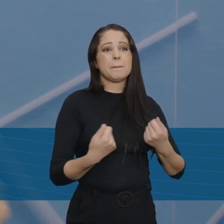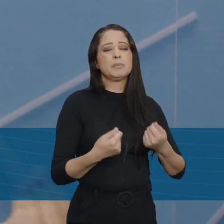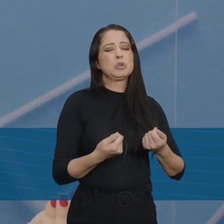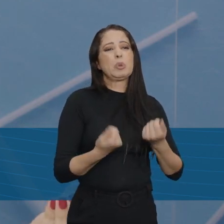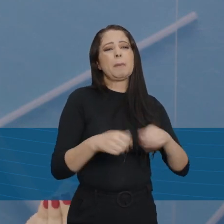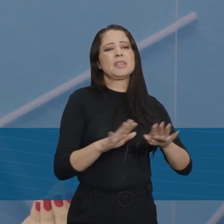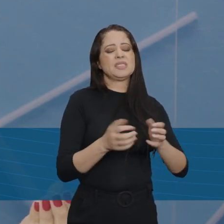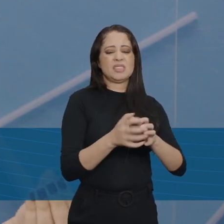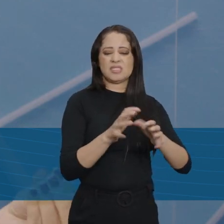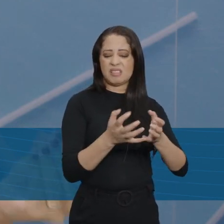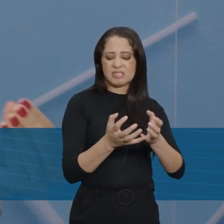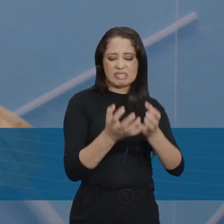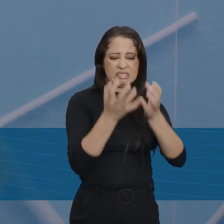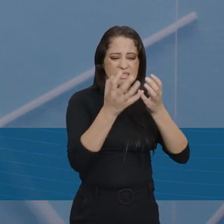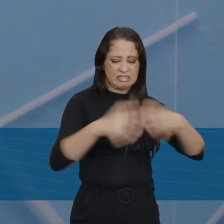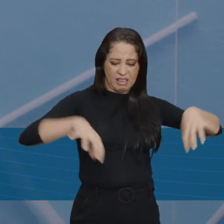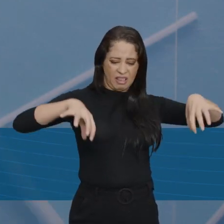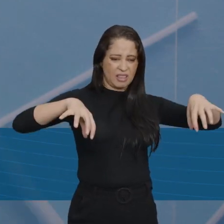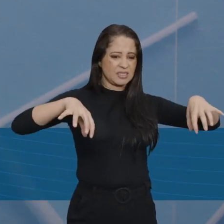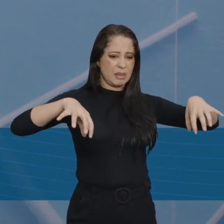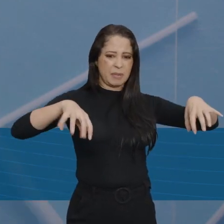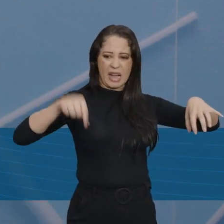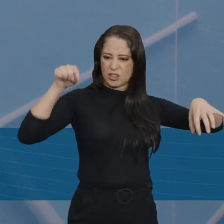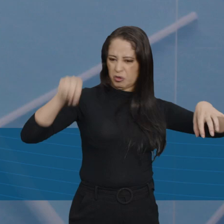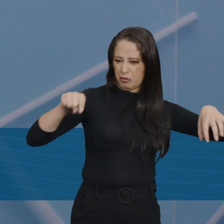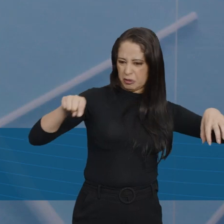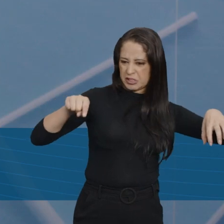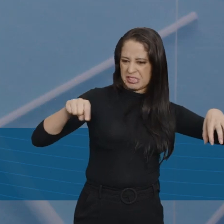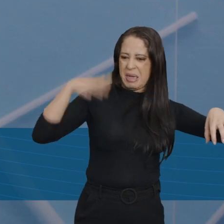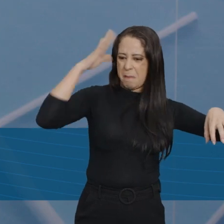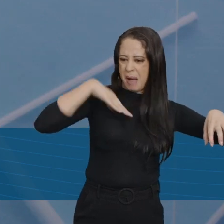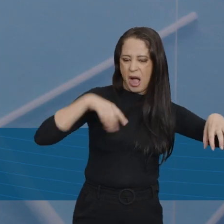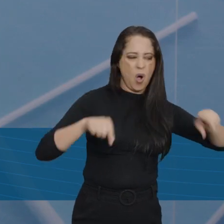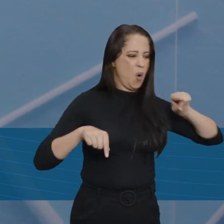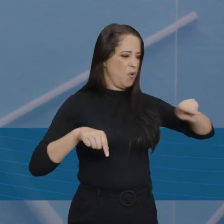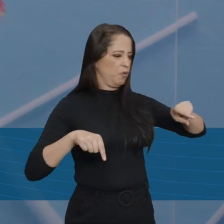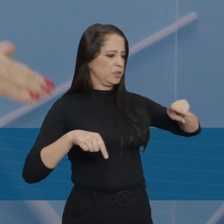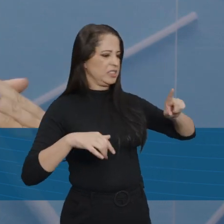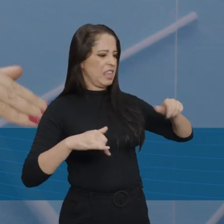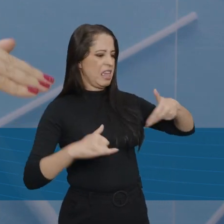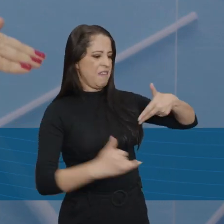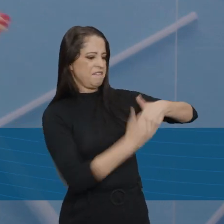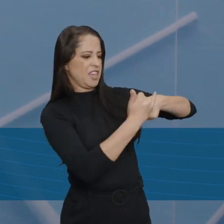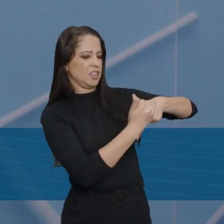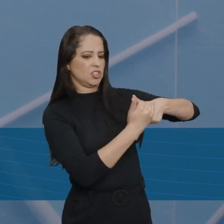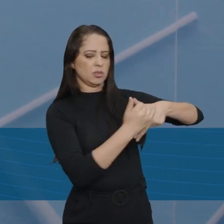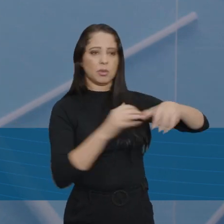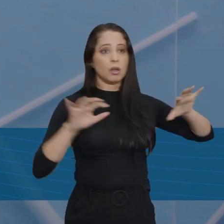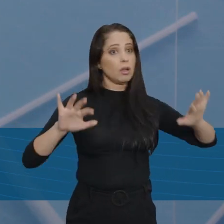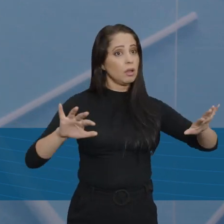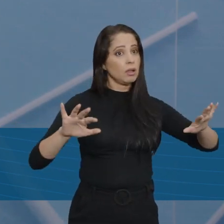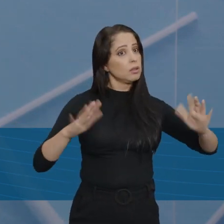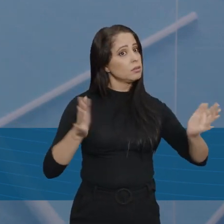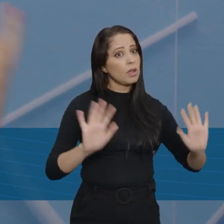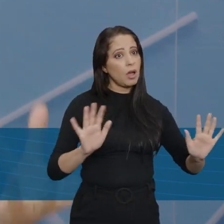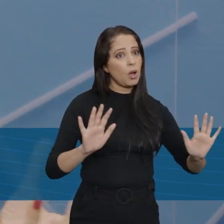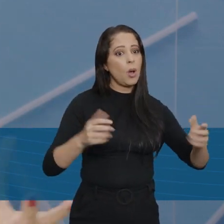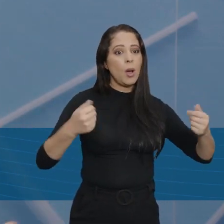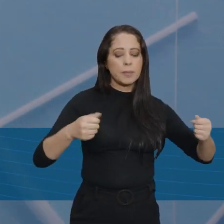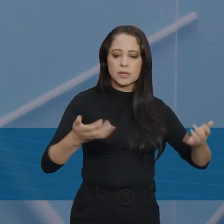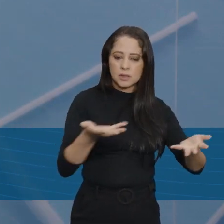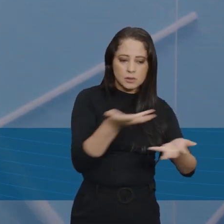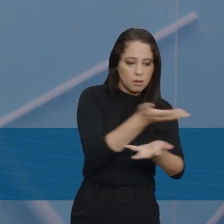Dessa polarização, né? O que faz bullying e o que sofre bullying, né? Tá, mas é